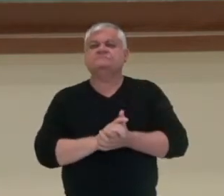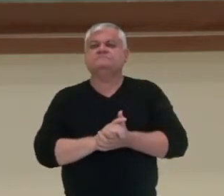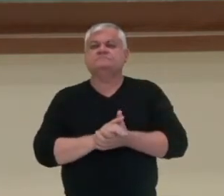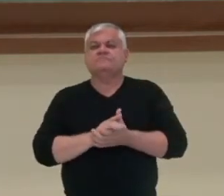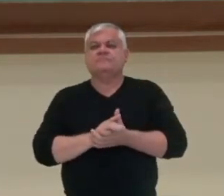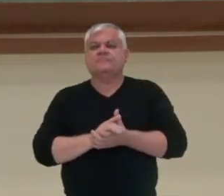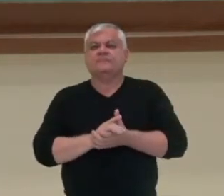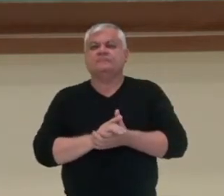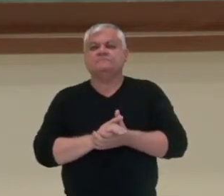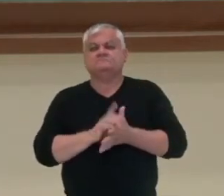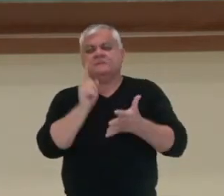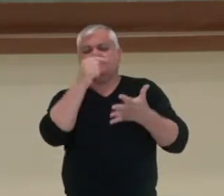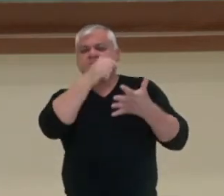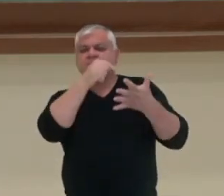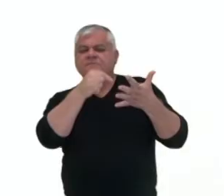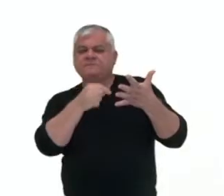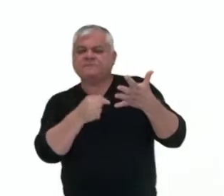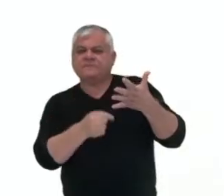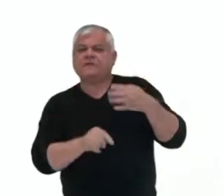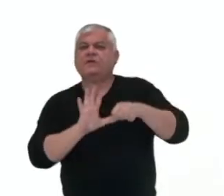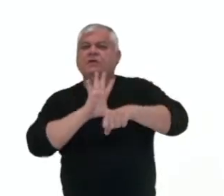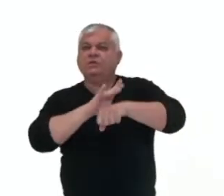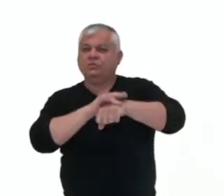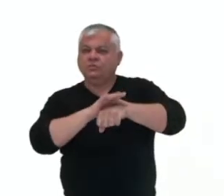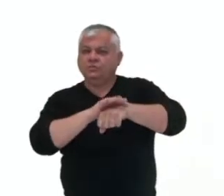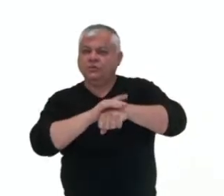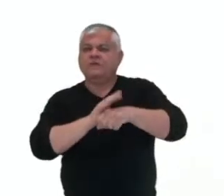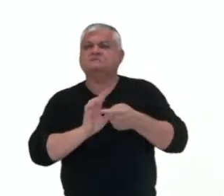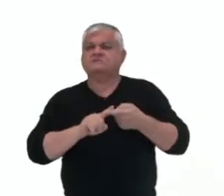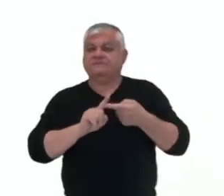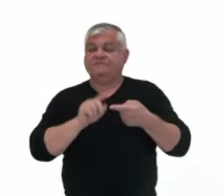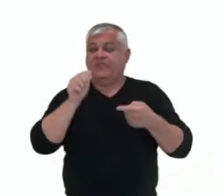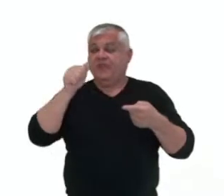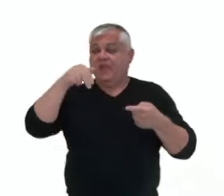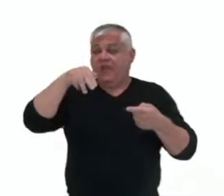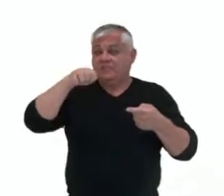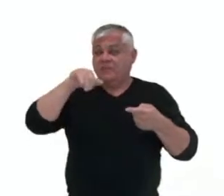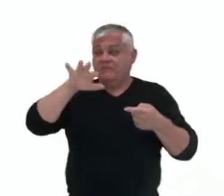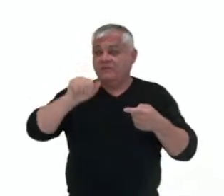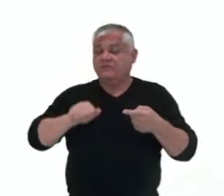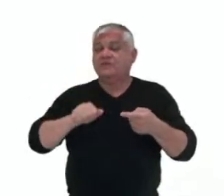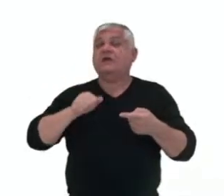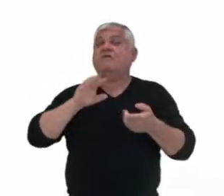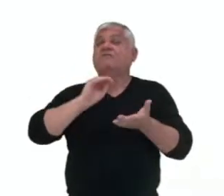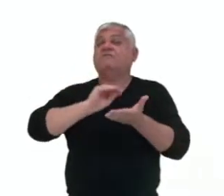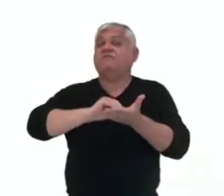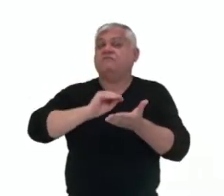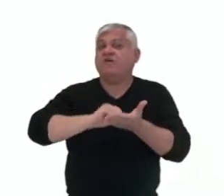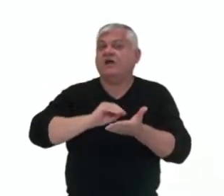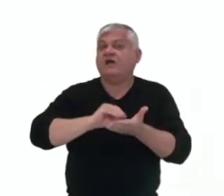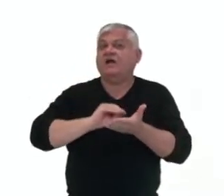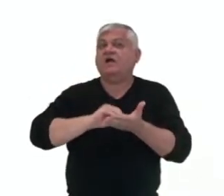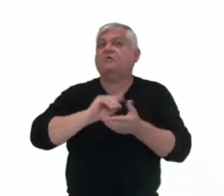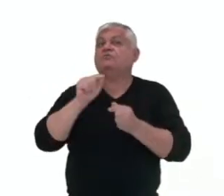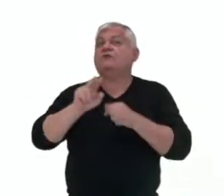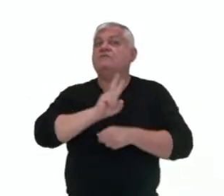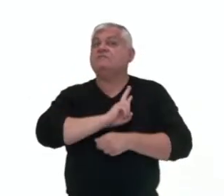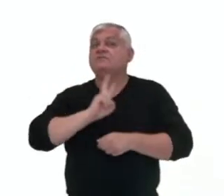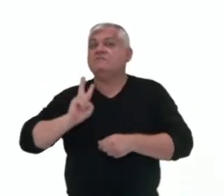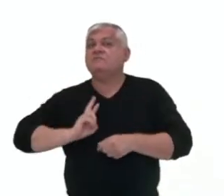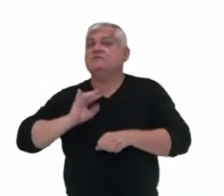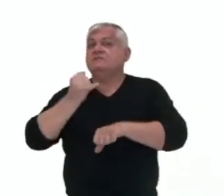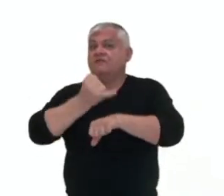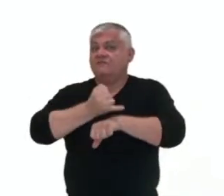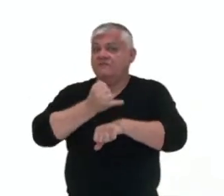Algumas doenças que afetam as células sanguíneas são anemias, pode ser carencial, por carência de ferro ou de